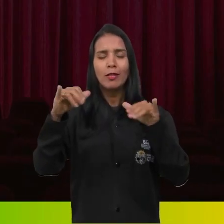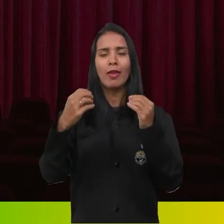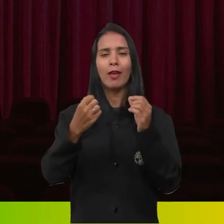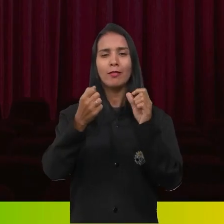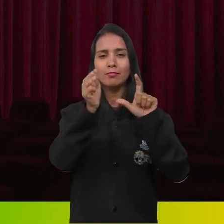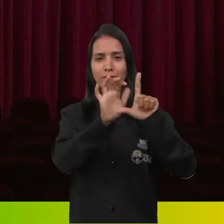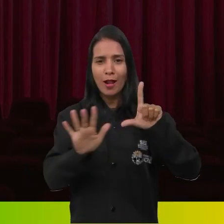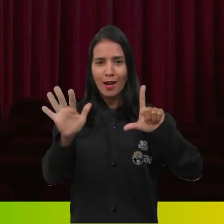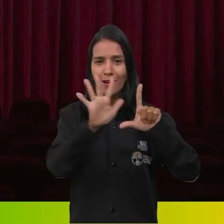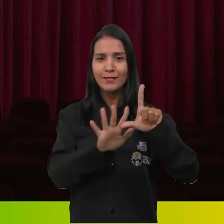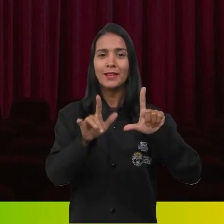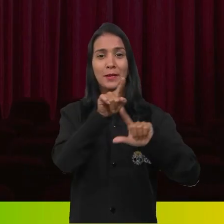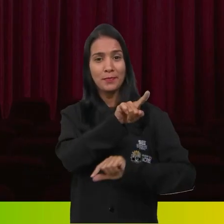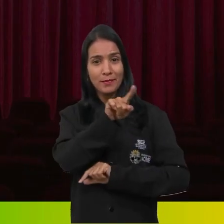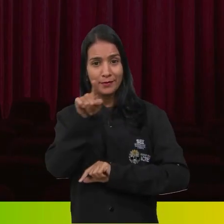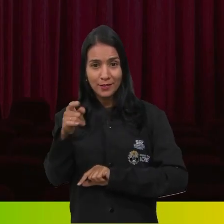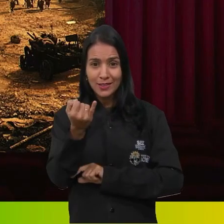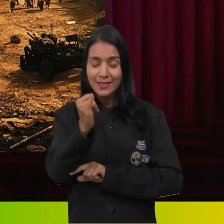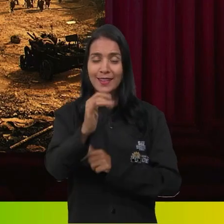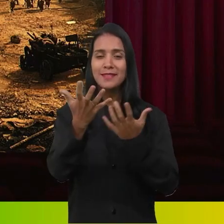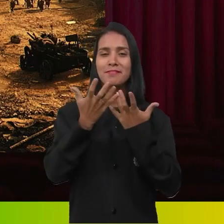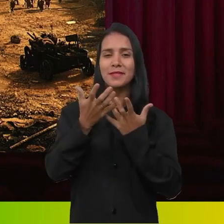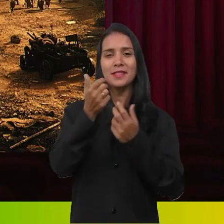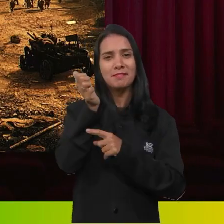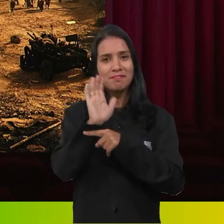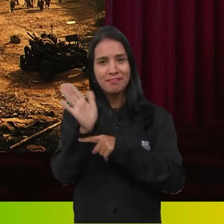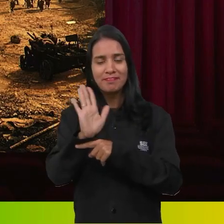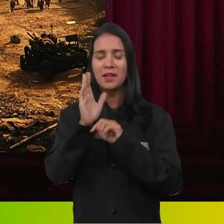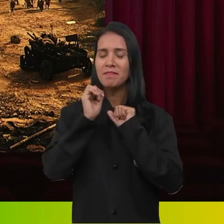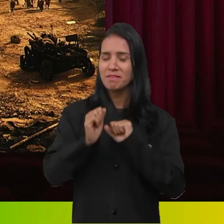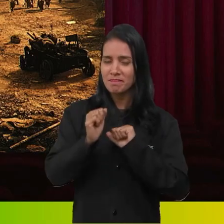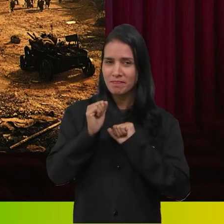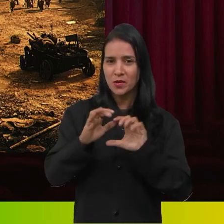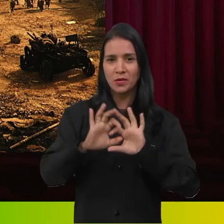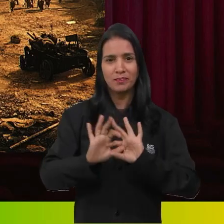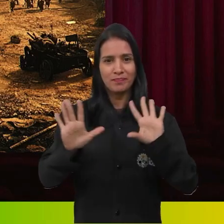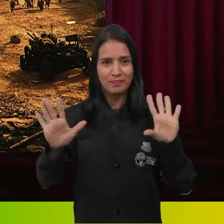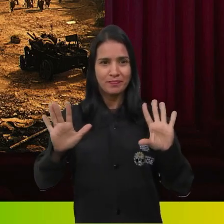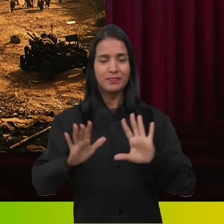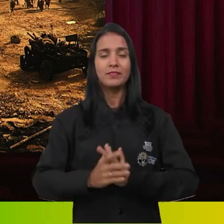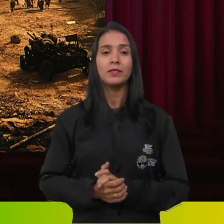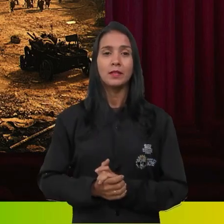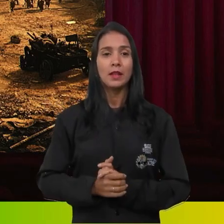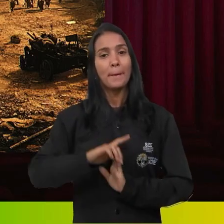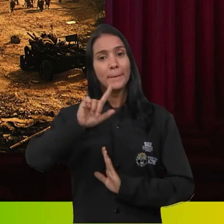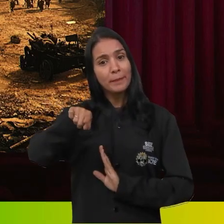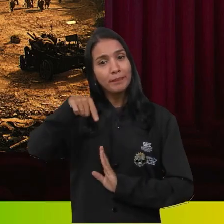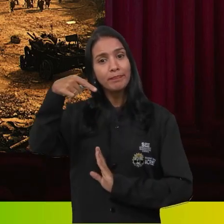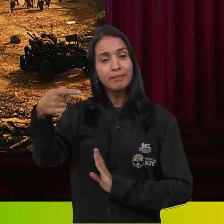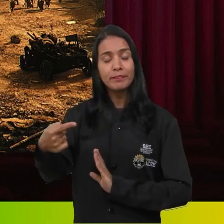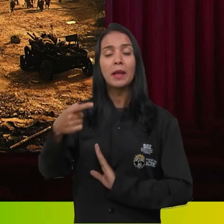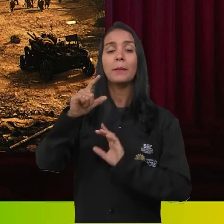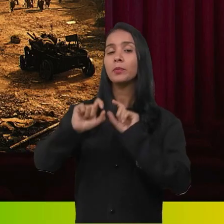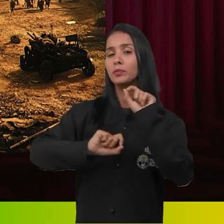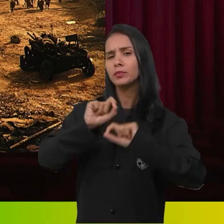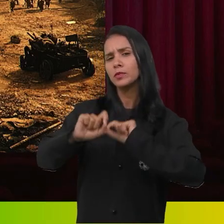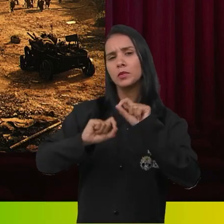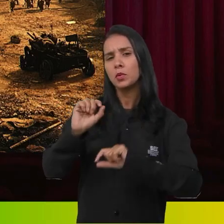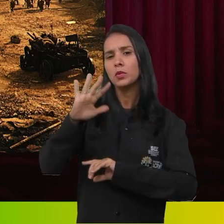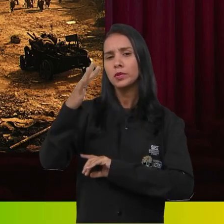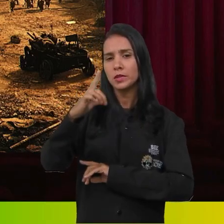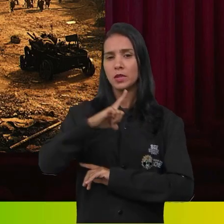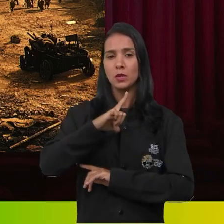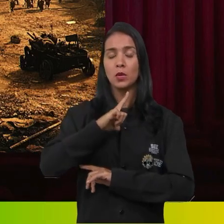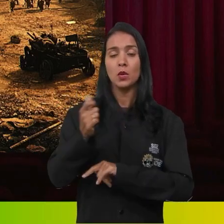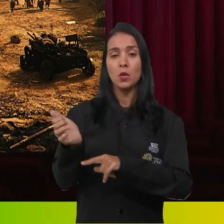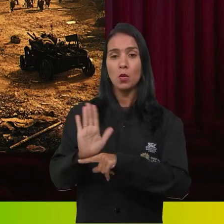esse período diferente do que a gente tem hoje no cinema. Aí logo em seguida veio o cinema